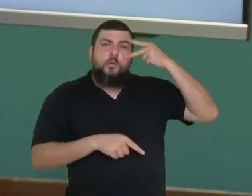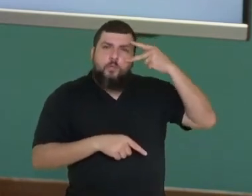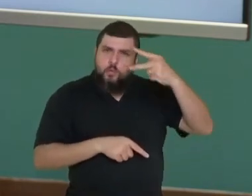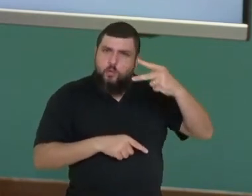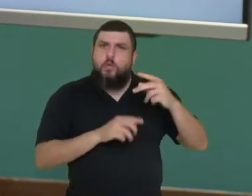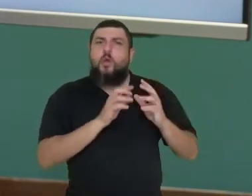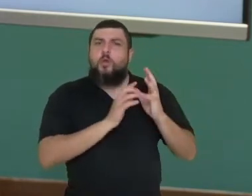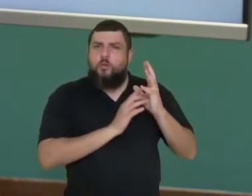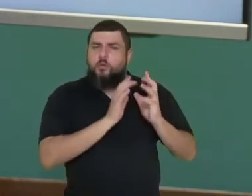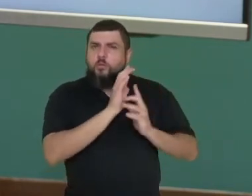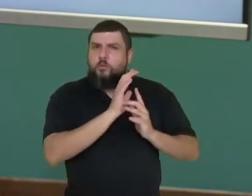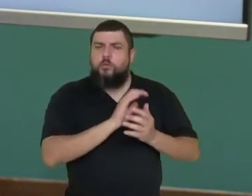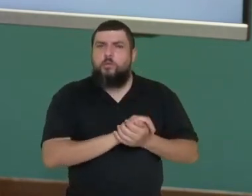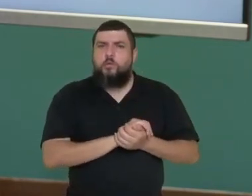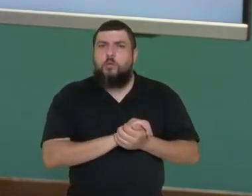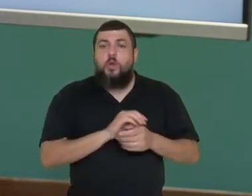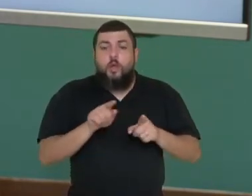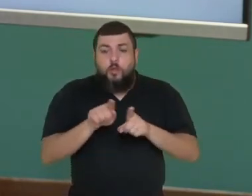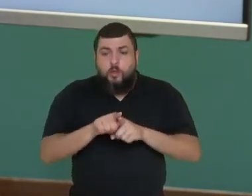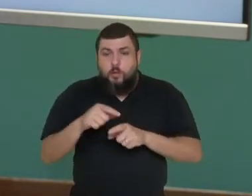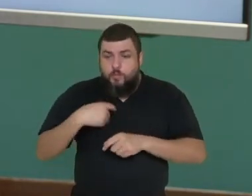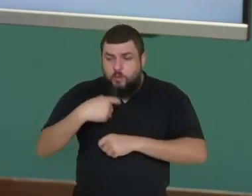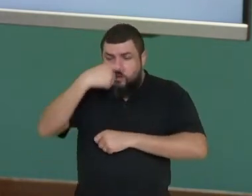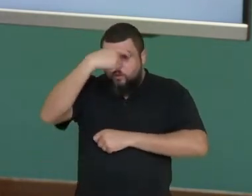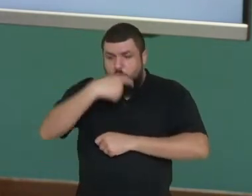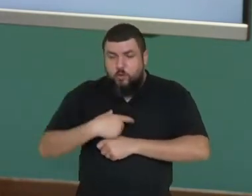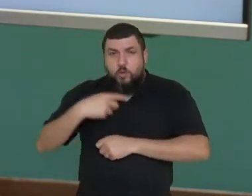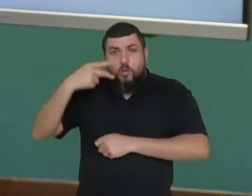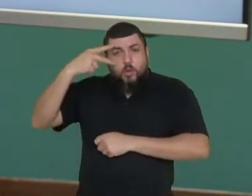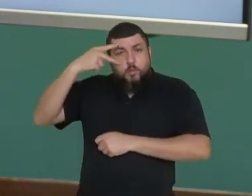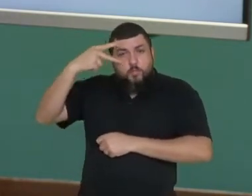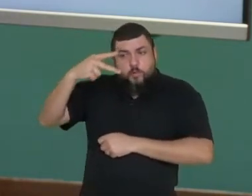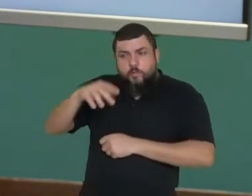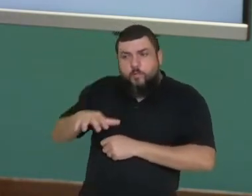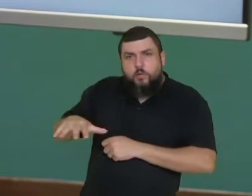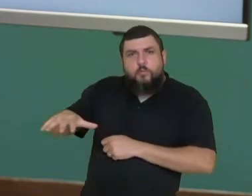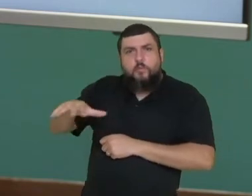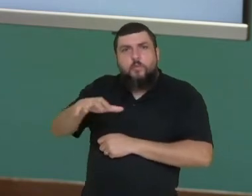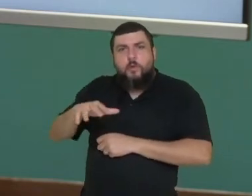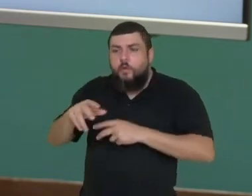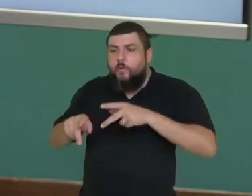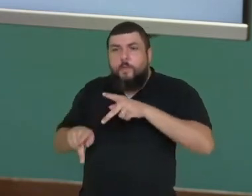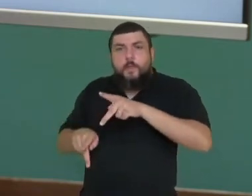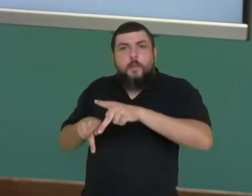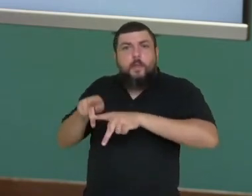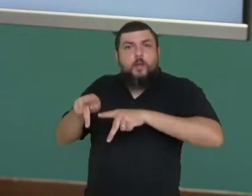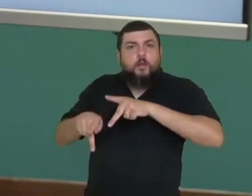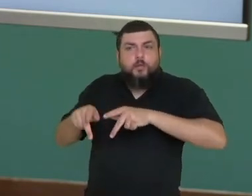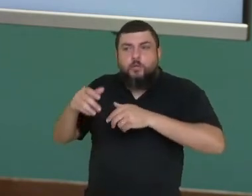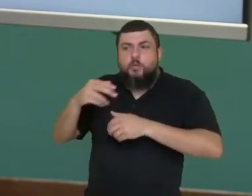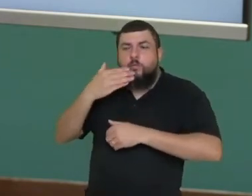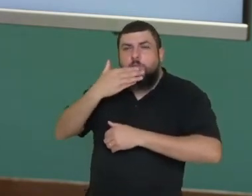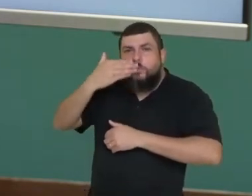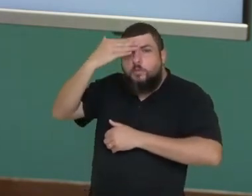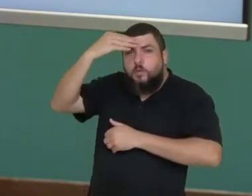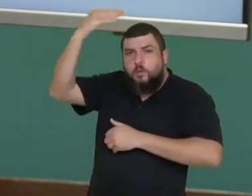Império Romano. Assim como eu estou sendo um profeta para vocês árabes aqui no mundo do Oriente Médio.